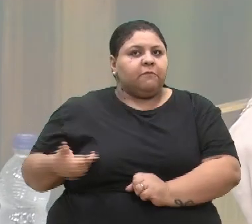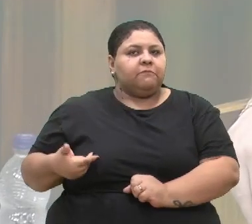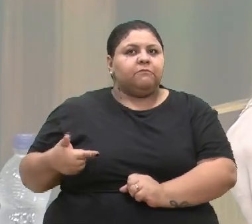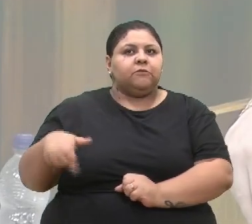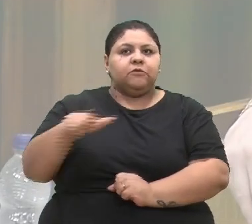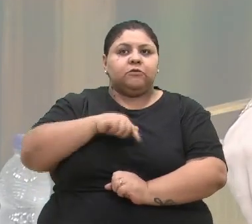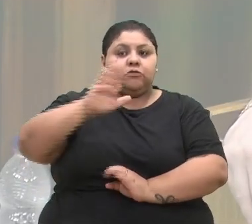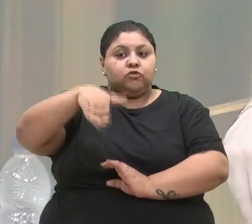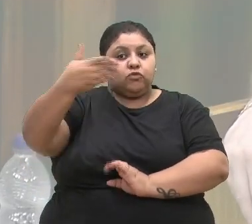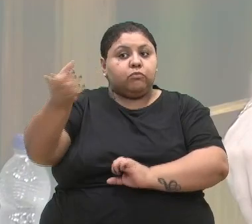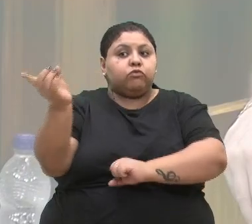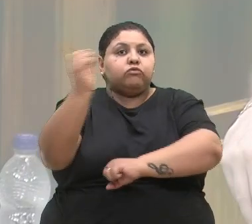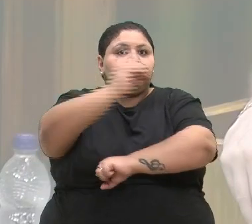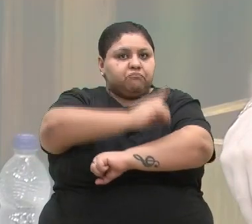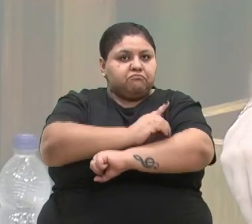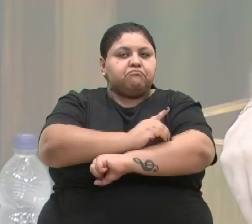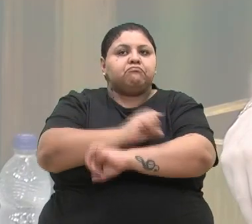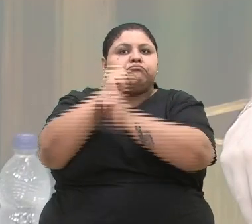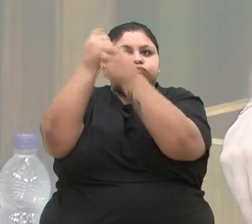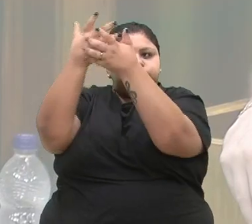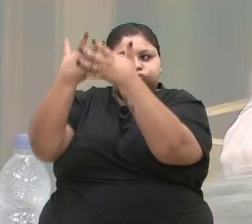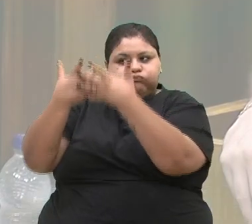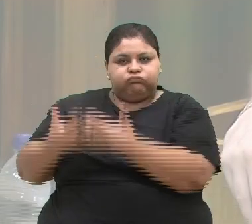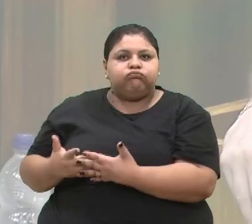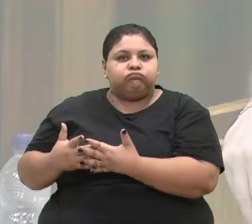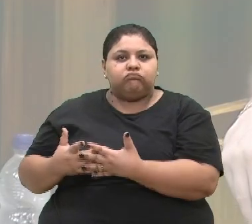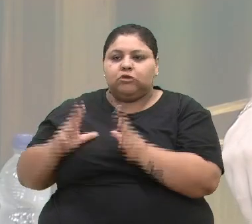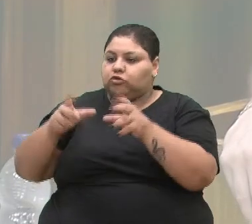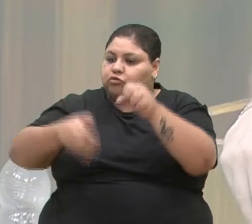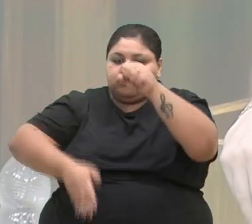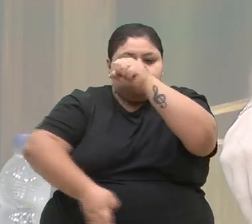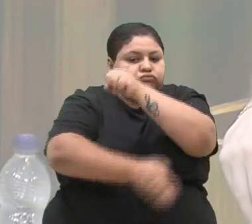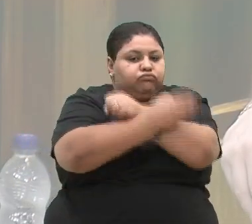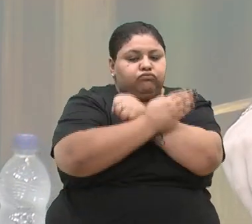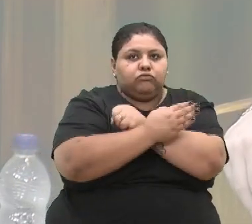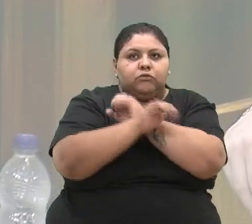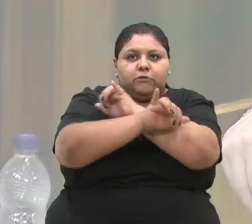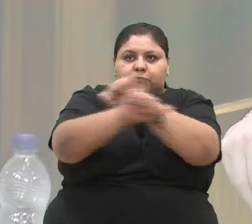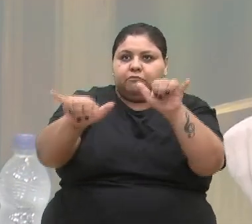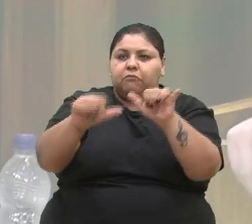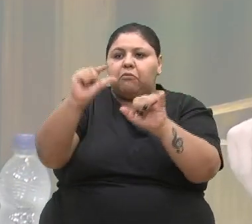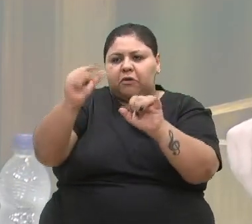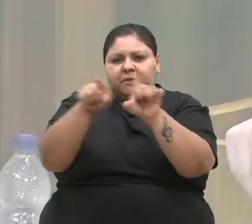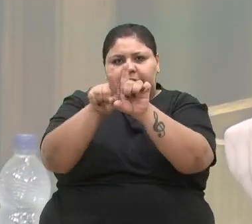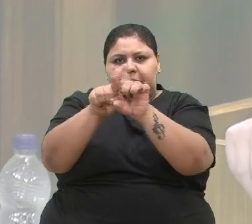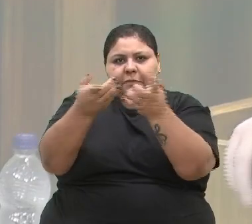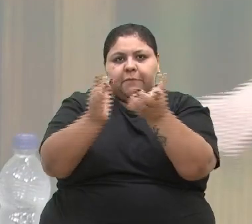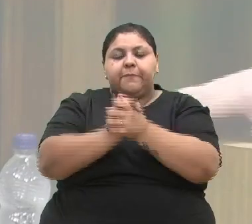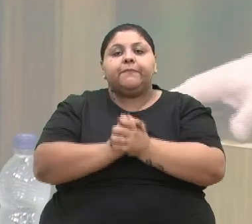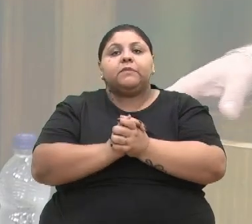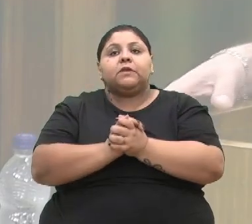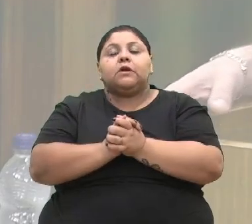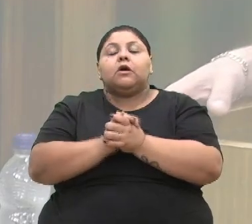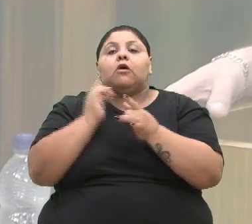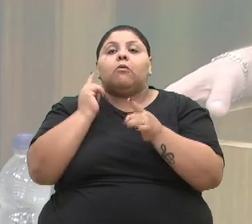nos próximos dias traremos, presidente, todo o relatório de nossa viagem e comentaremos um pouco sobre ela. Mas por que eu